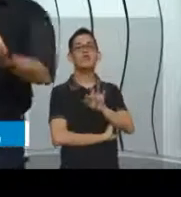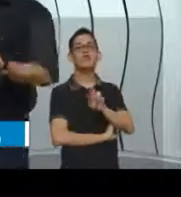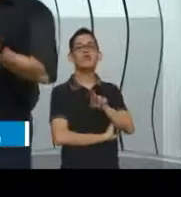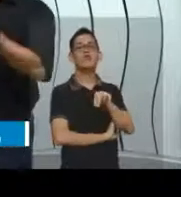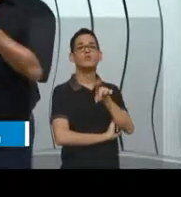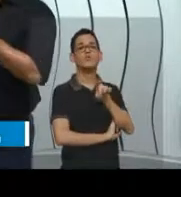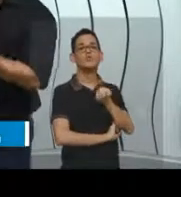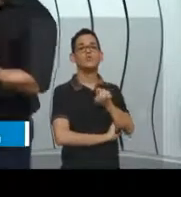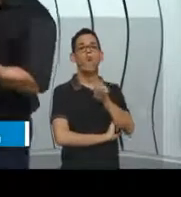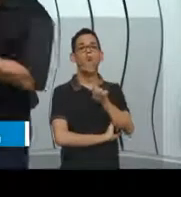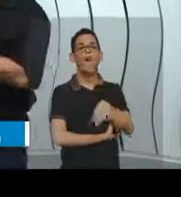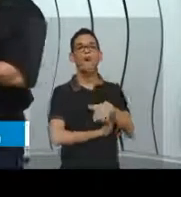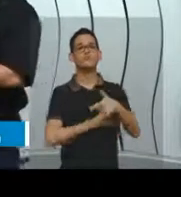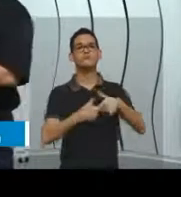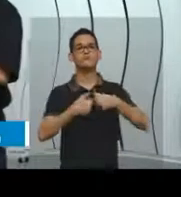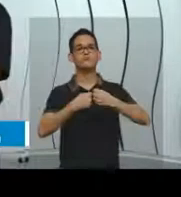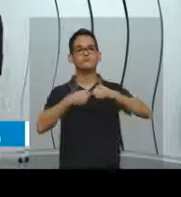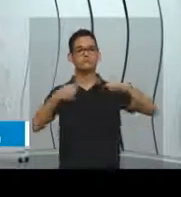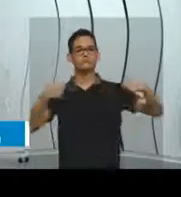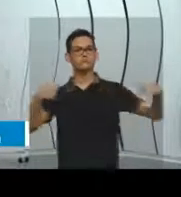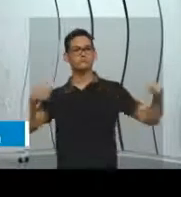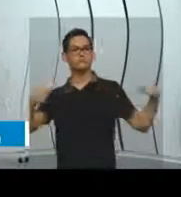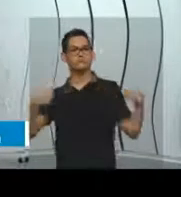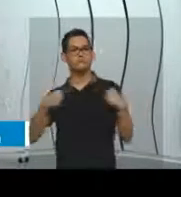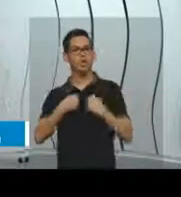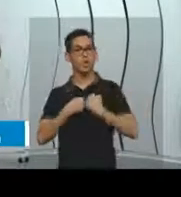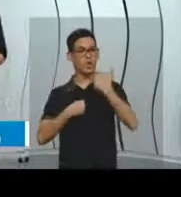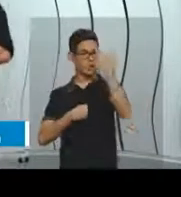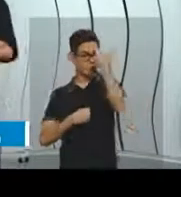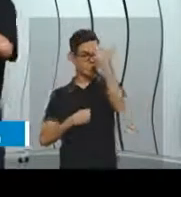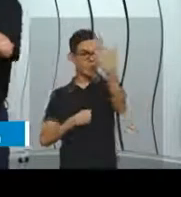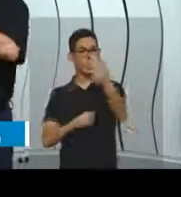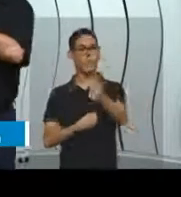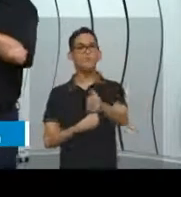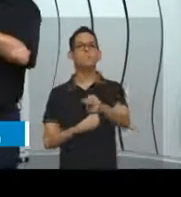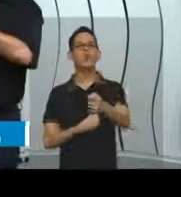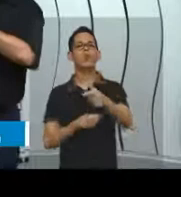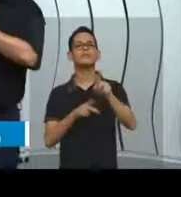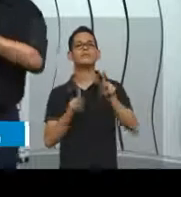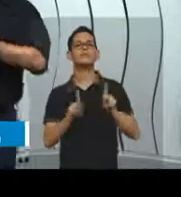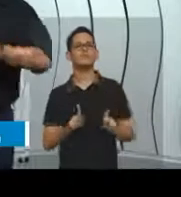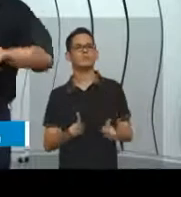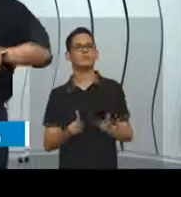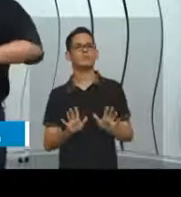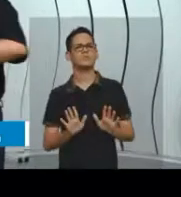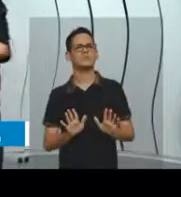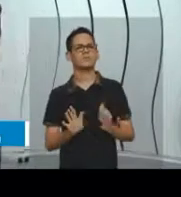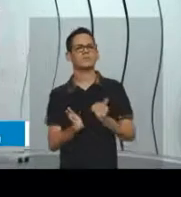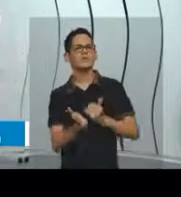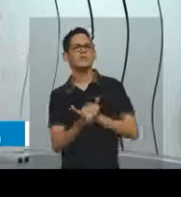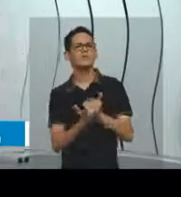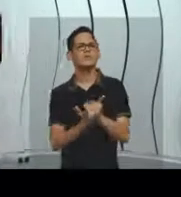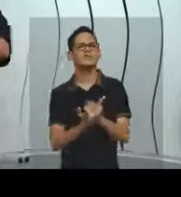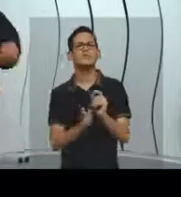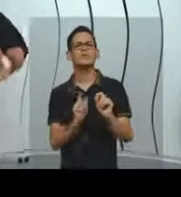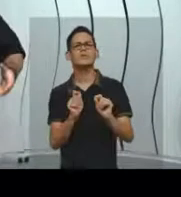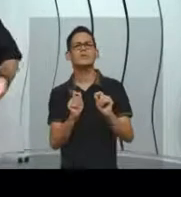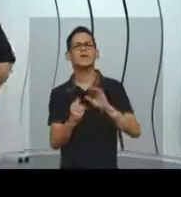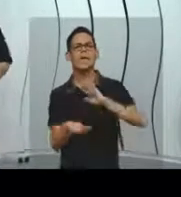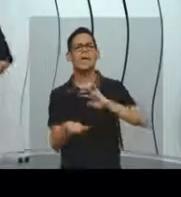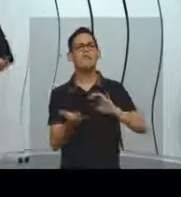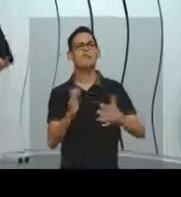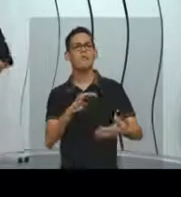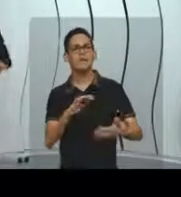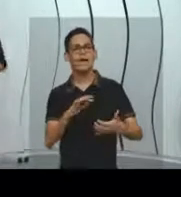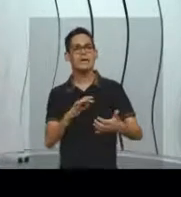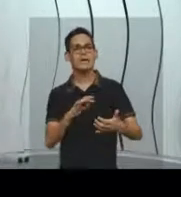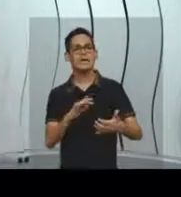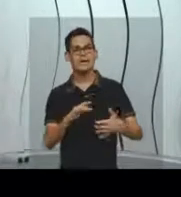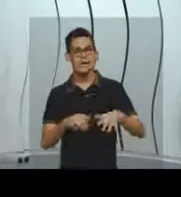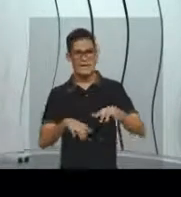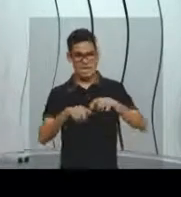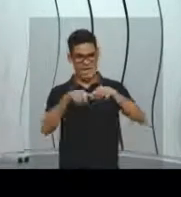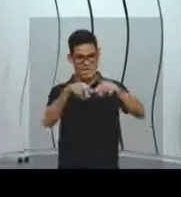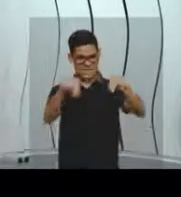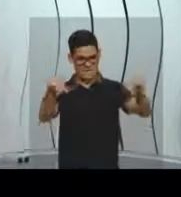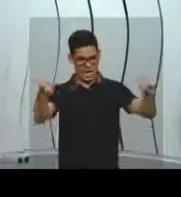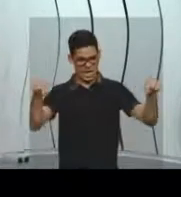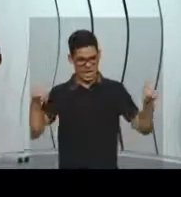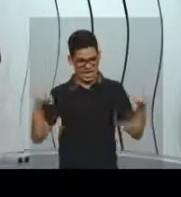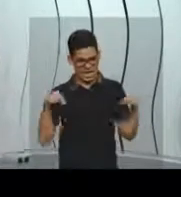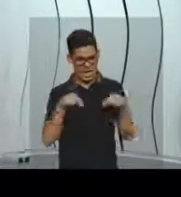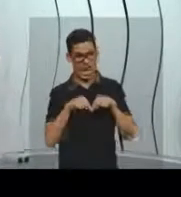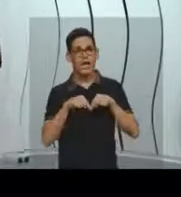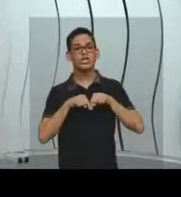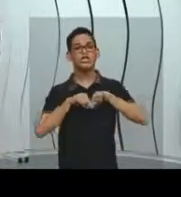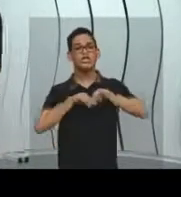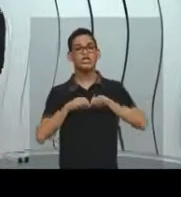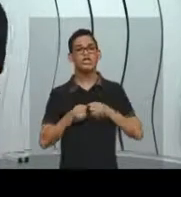nas mãos de poucos proprietários, né? Então, a reforma agrária visava redistribuir essas terras, colocar essas